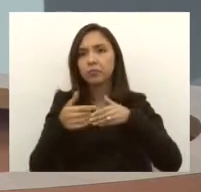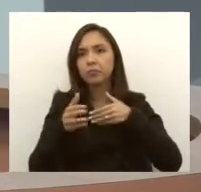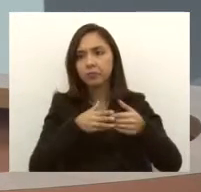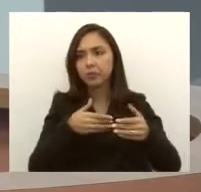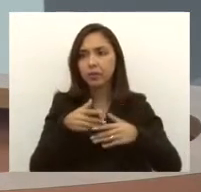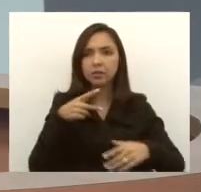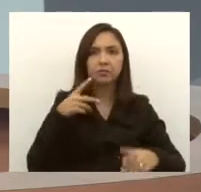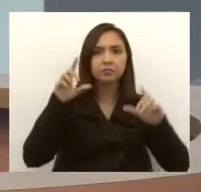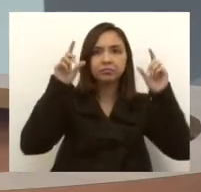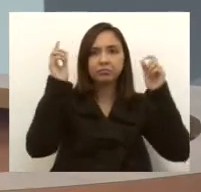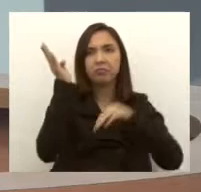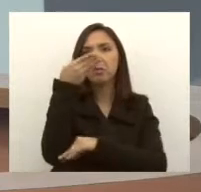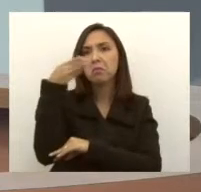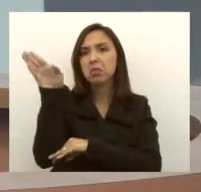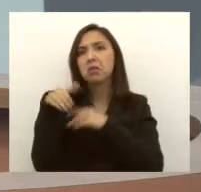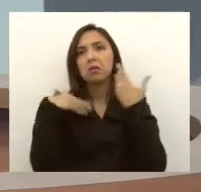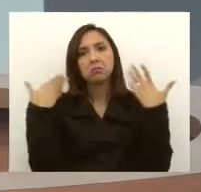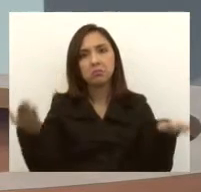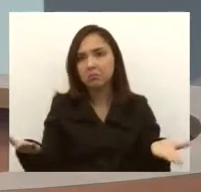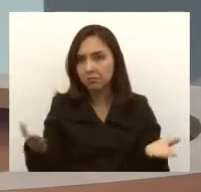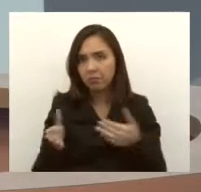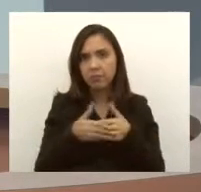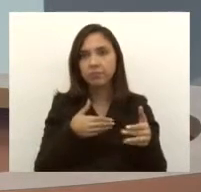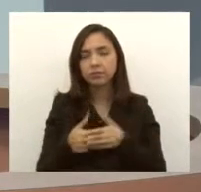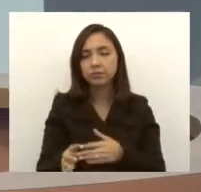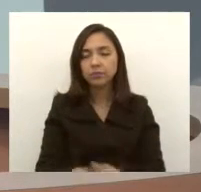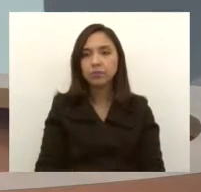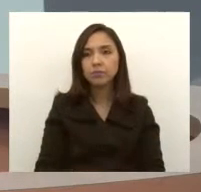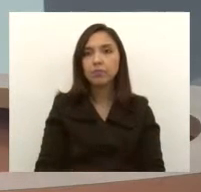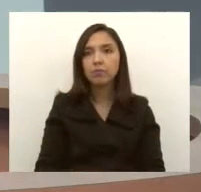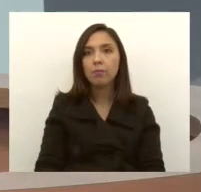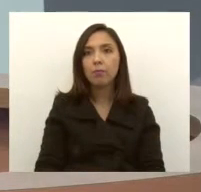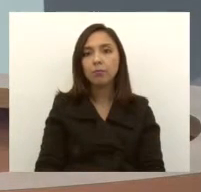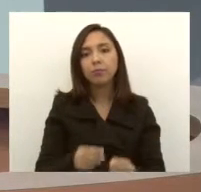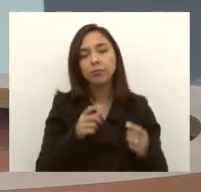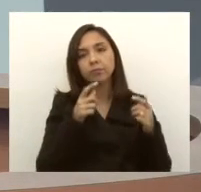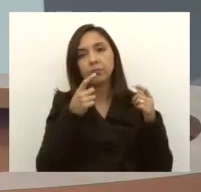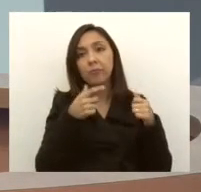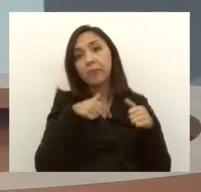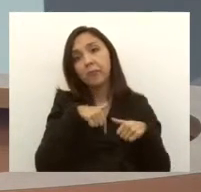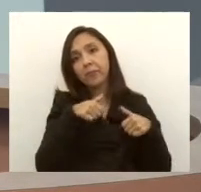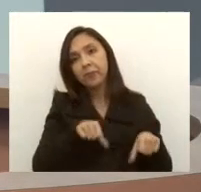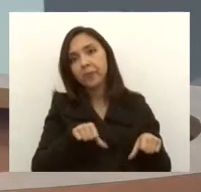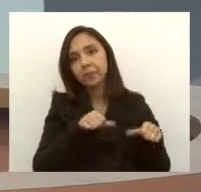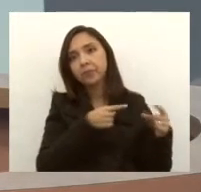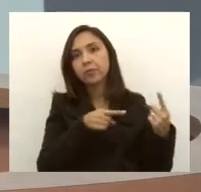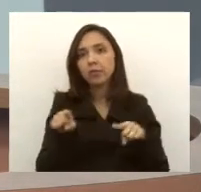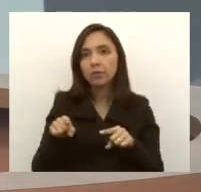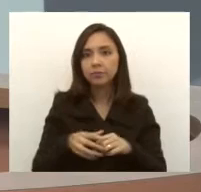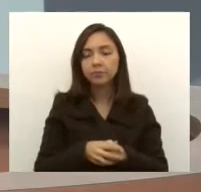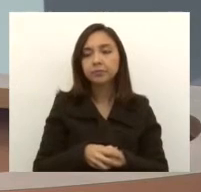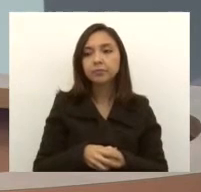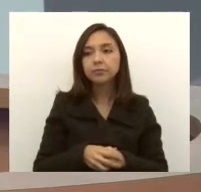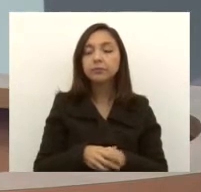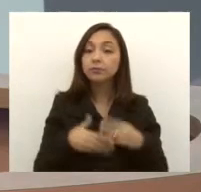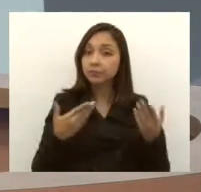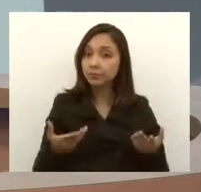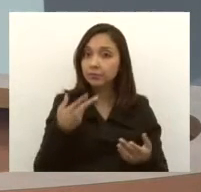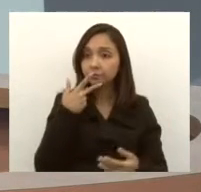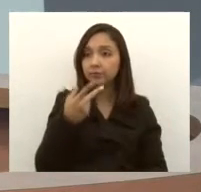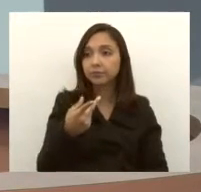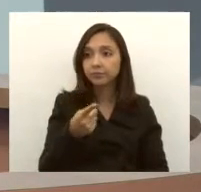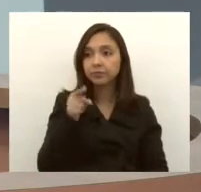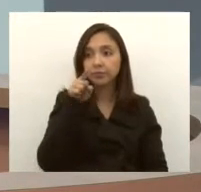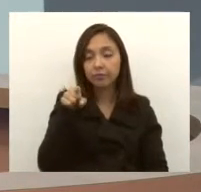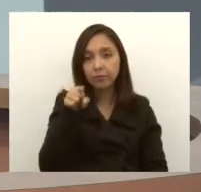independentemente de bandeira, na situação ou na oposição. Portanto, vou dizer, Ceará,